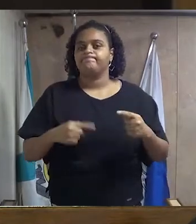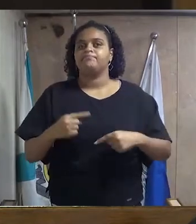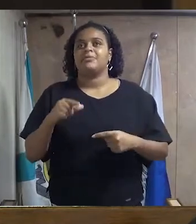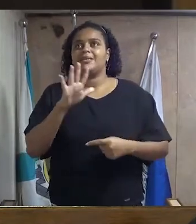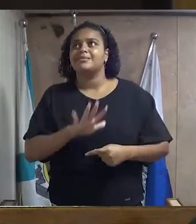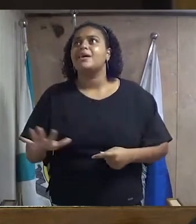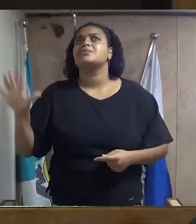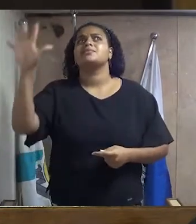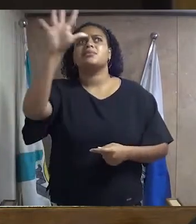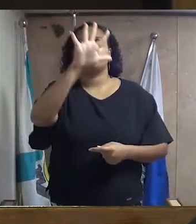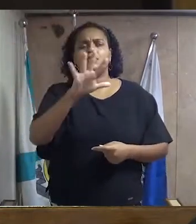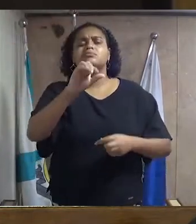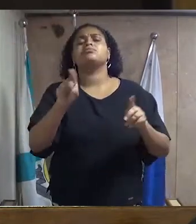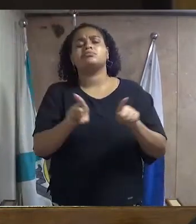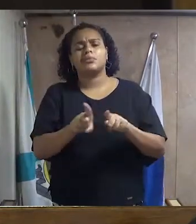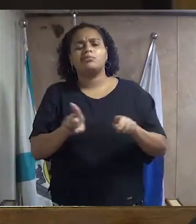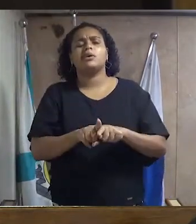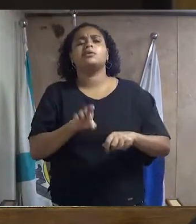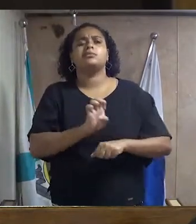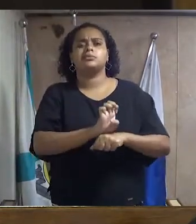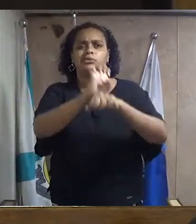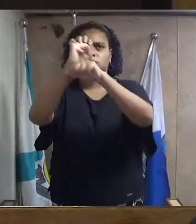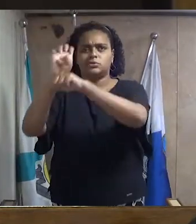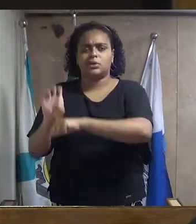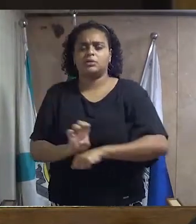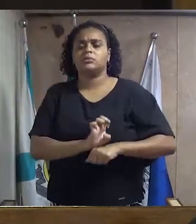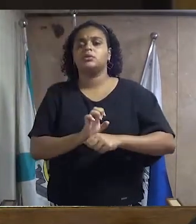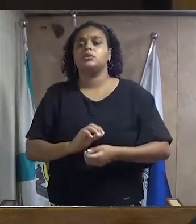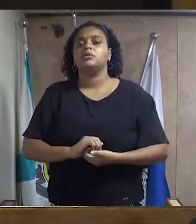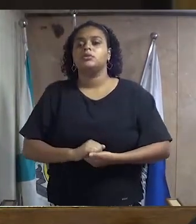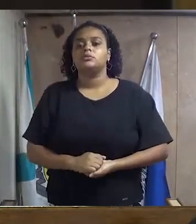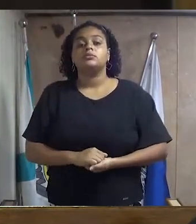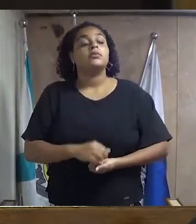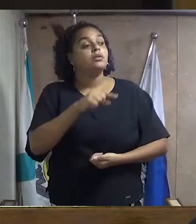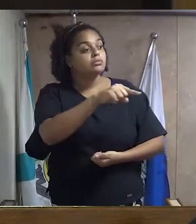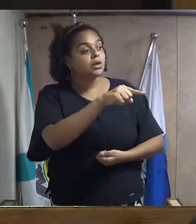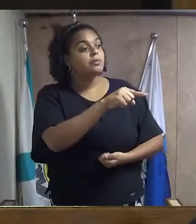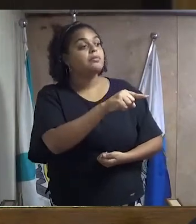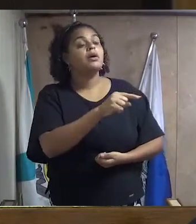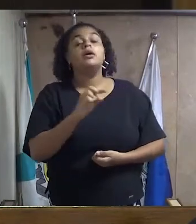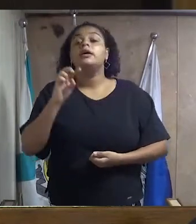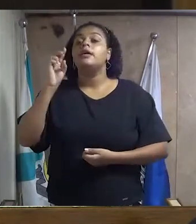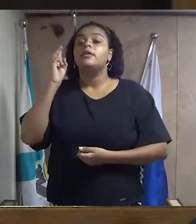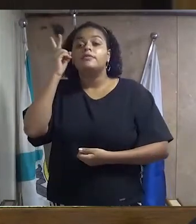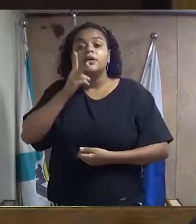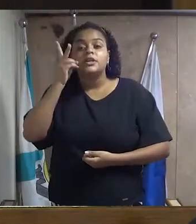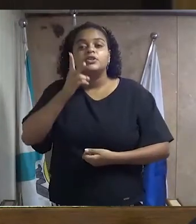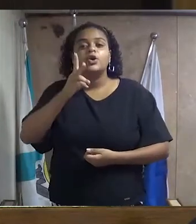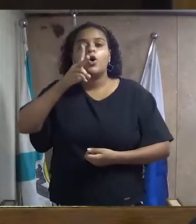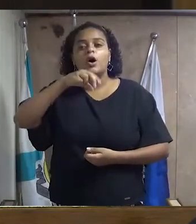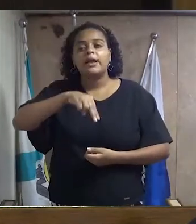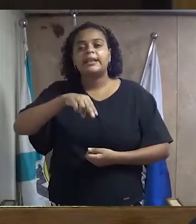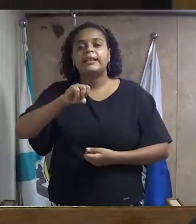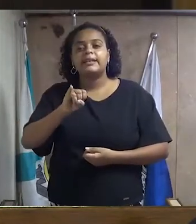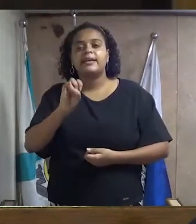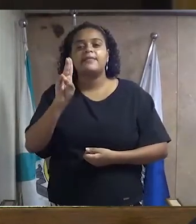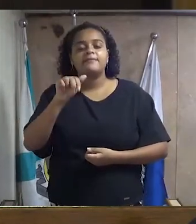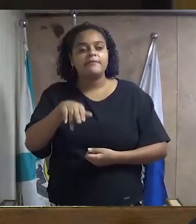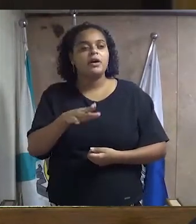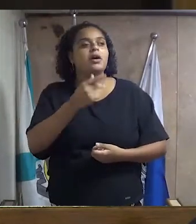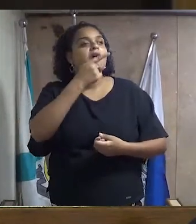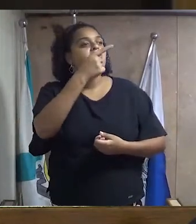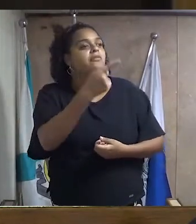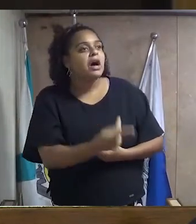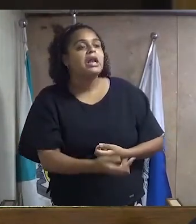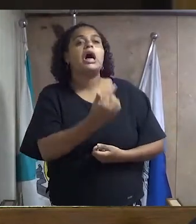e do nosso Estado. Nós tínhamos à frente ali, Nivan lembra, quantas vezes nós usamos essa tribuna aqui para falar